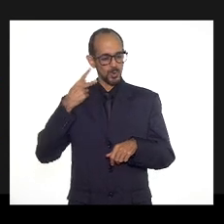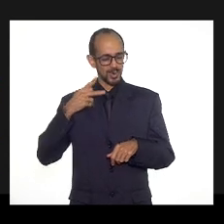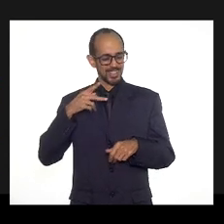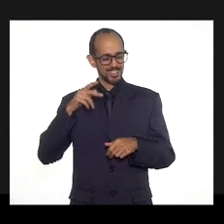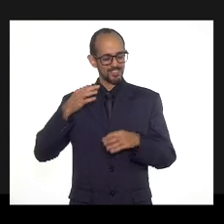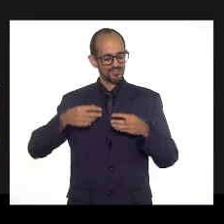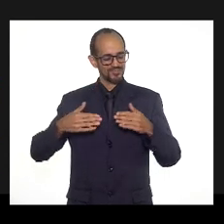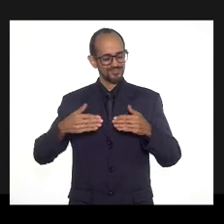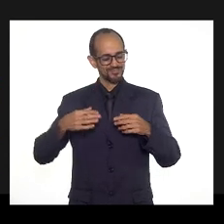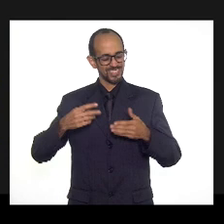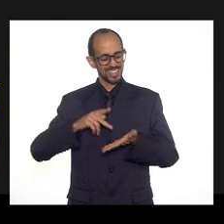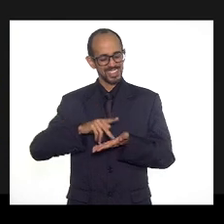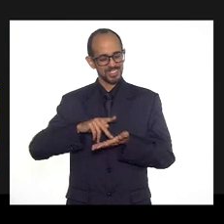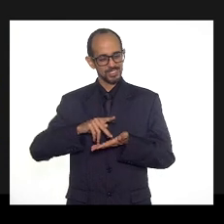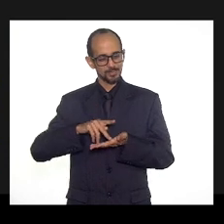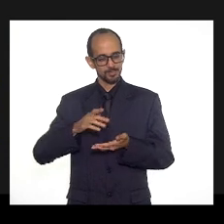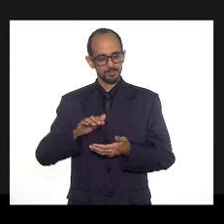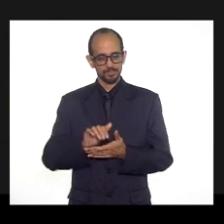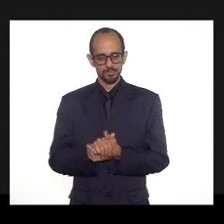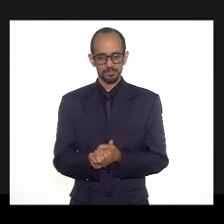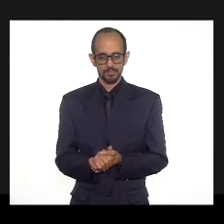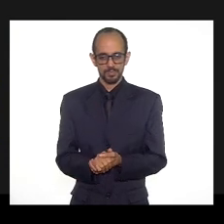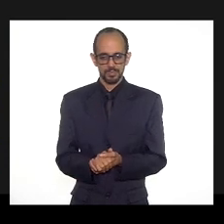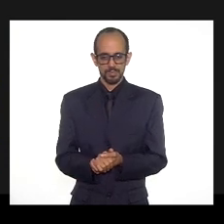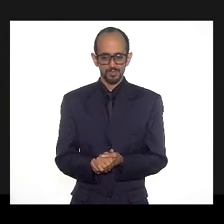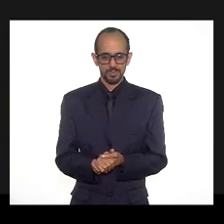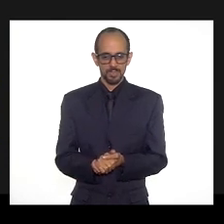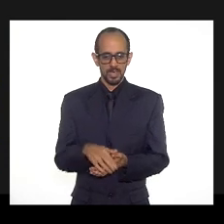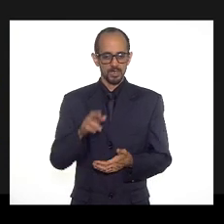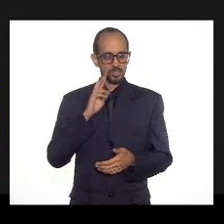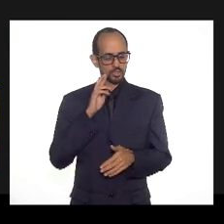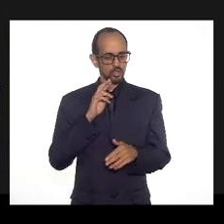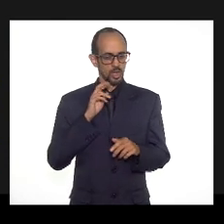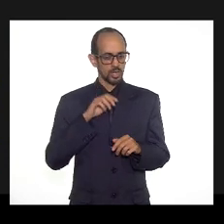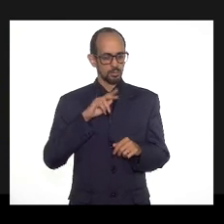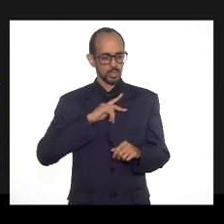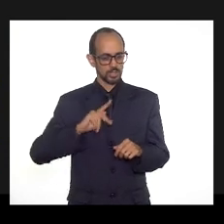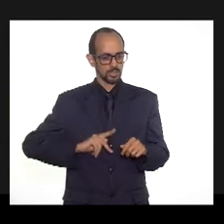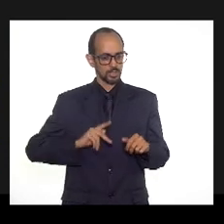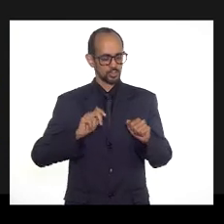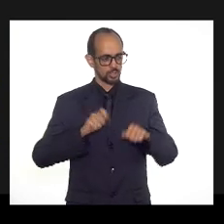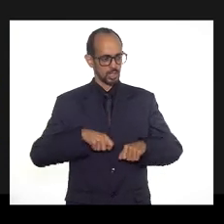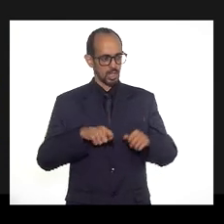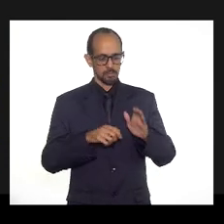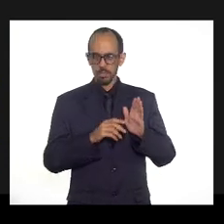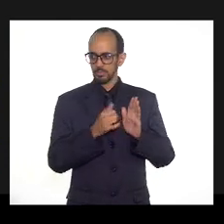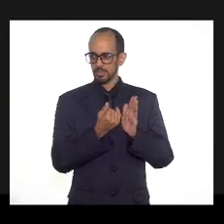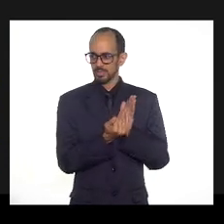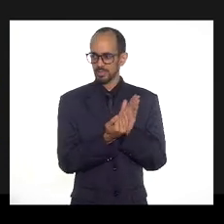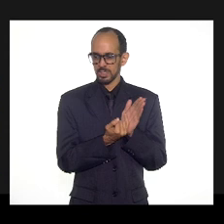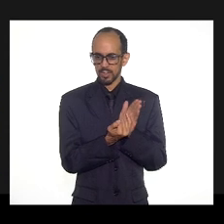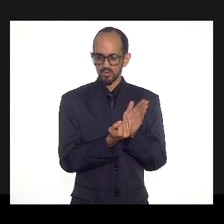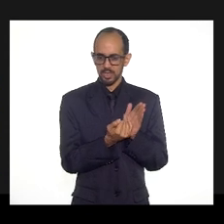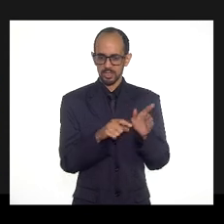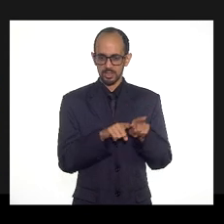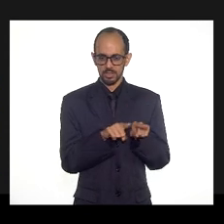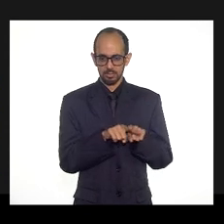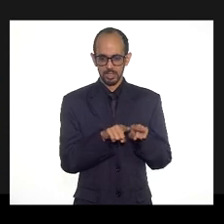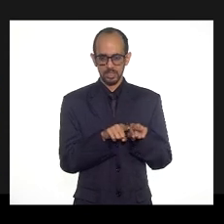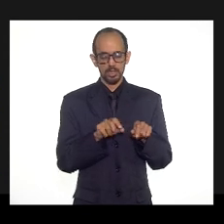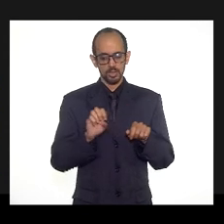inteiro. Senhora presidenta, tia Ju, pode me inscrever no expediente final? Sim, Dani, já escrevendo aqui, tá?